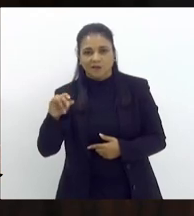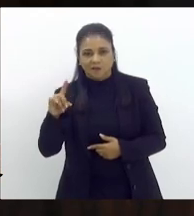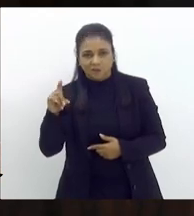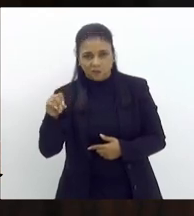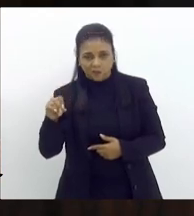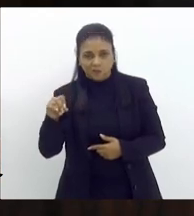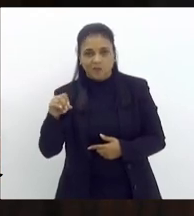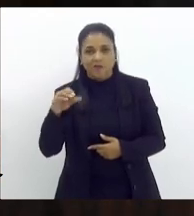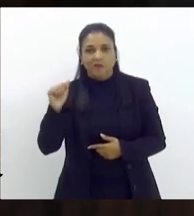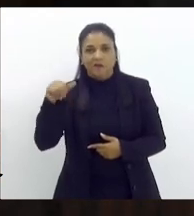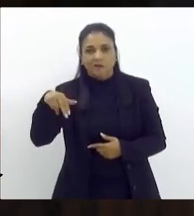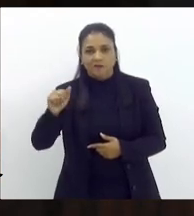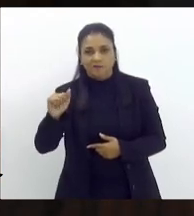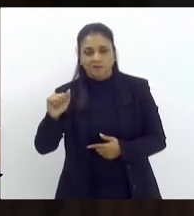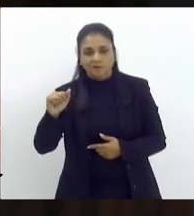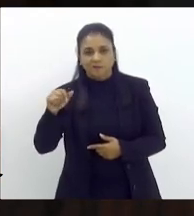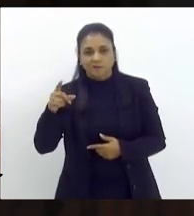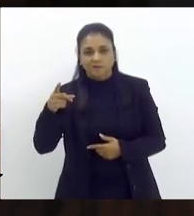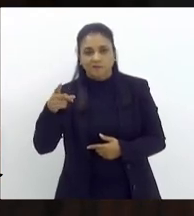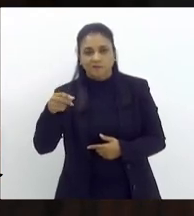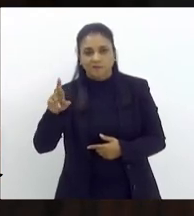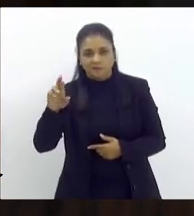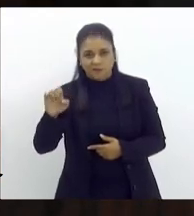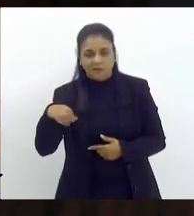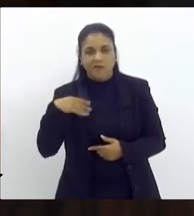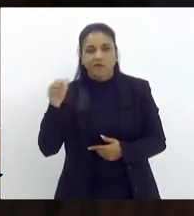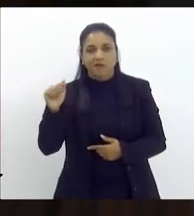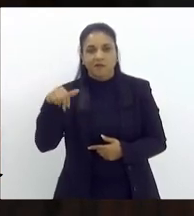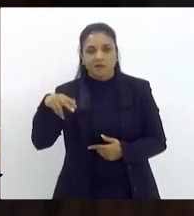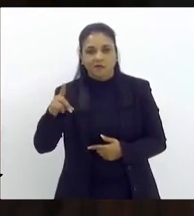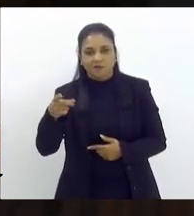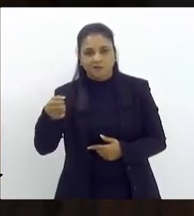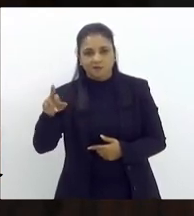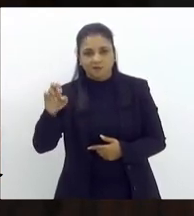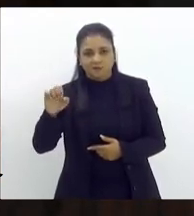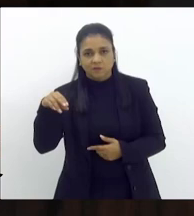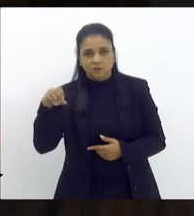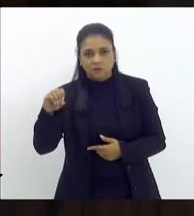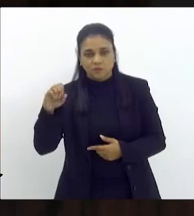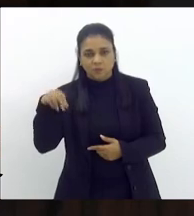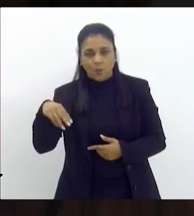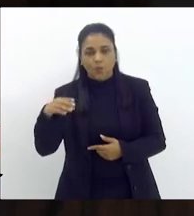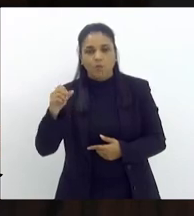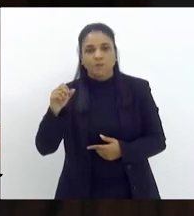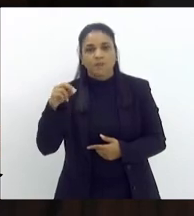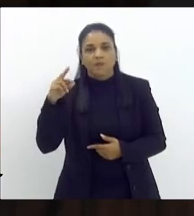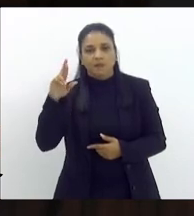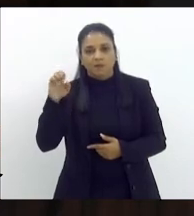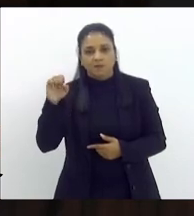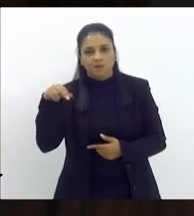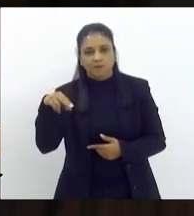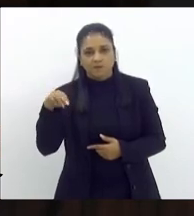Deputado André Anderson Moraes deputada Renata Souza